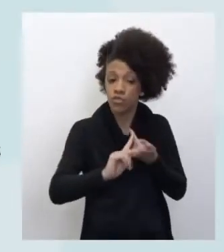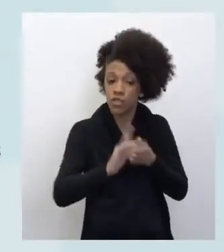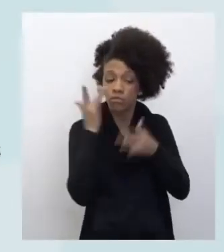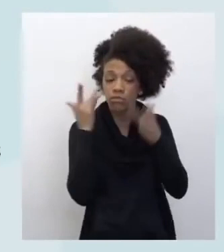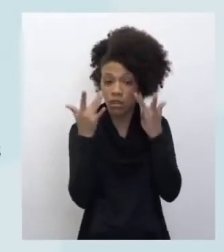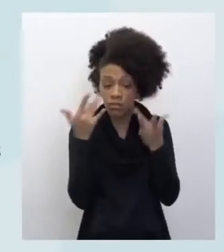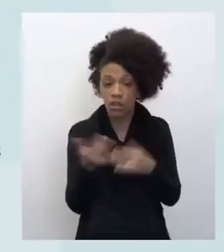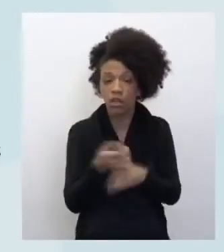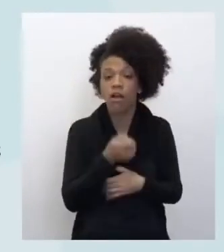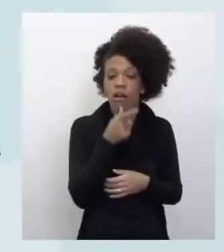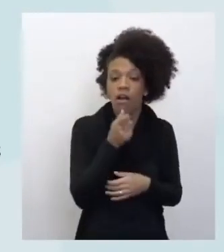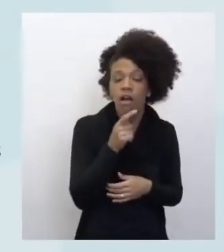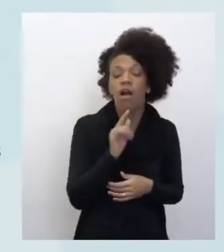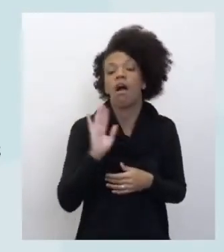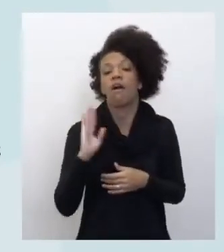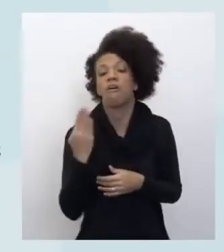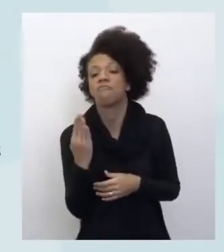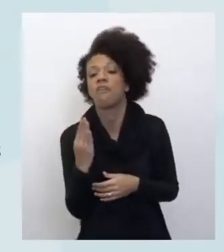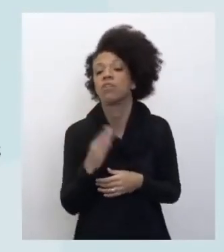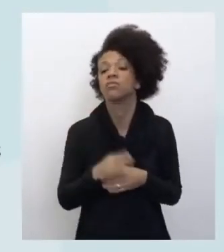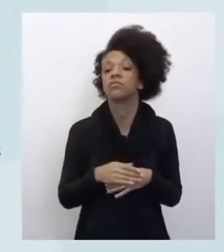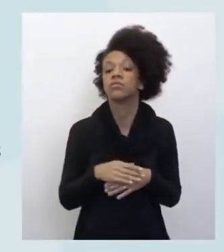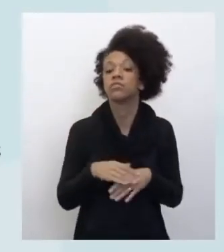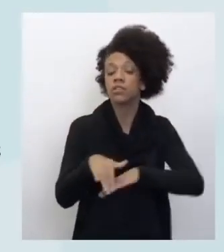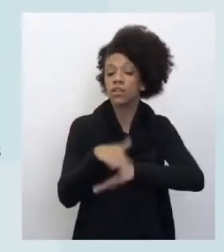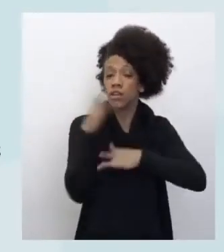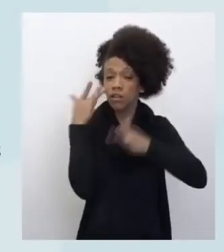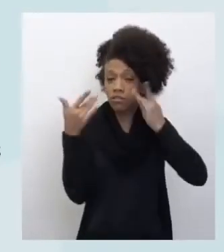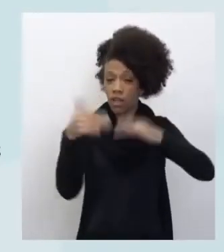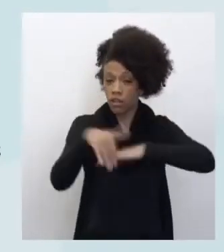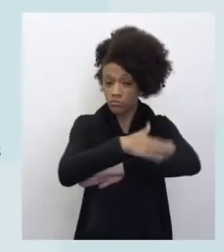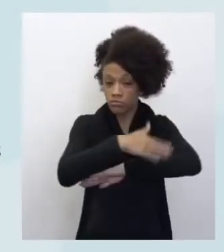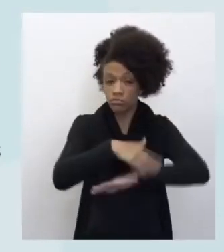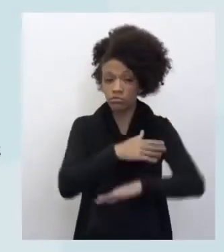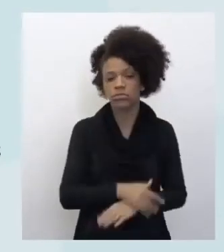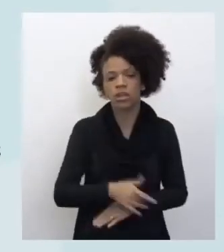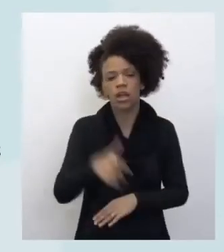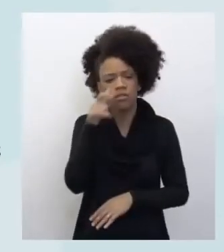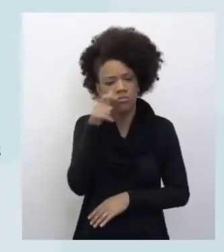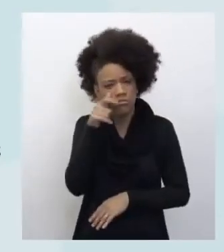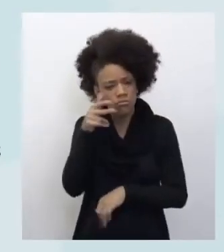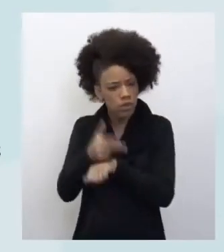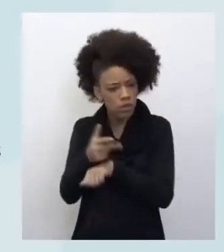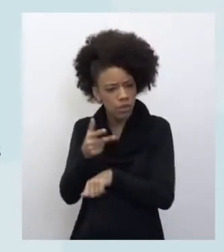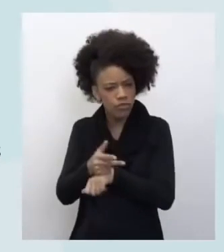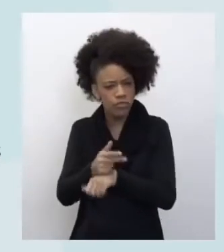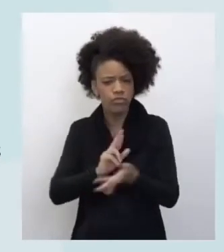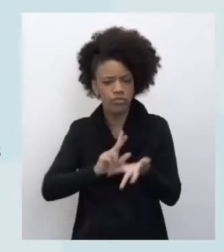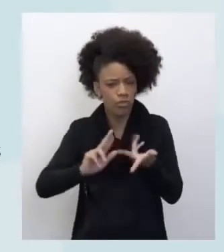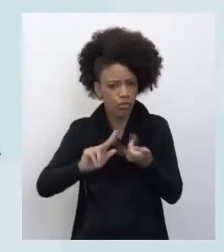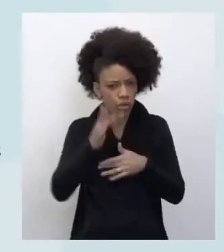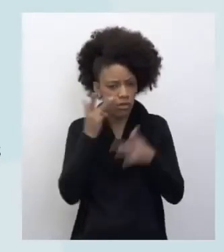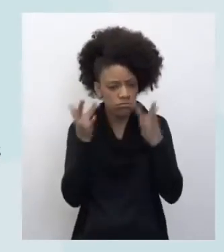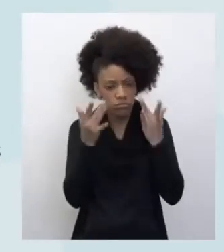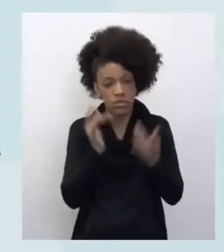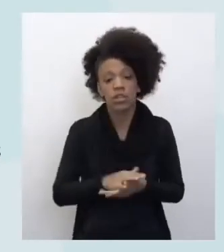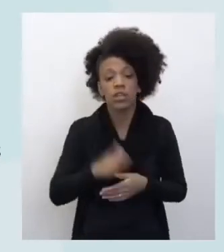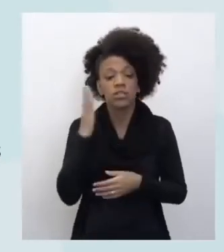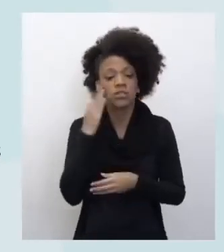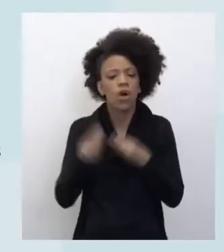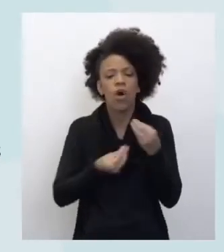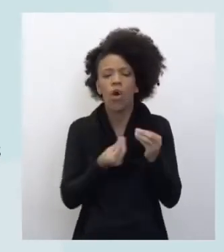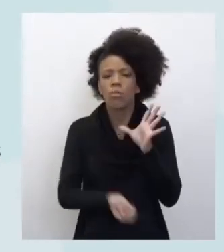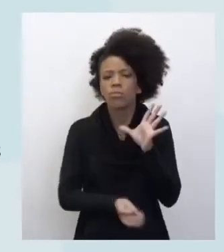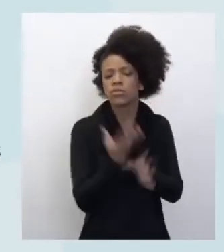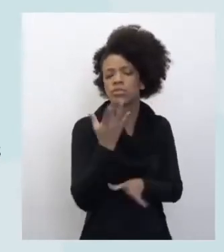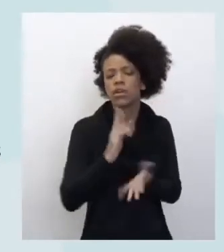a comédia, a farsa e a Comédia dell'arte. Apreciamos vídeos de alguns gêneros teatrais e soubemos como surgir